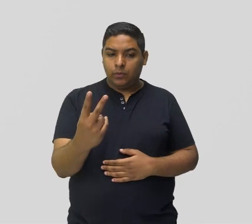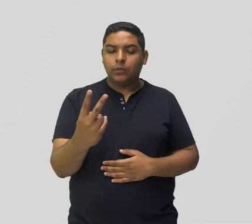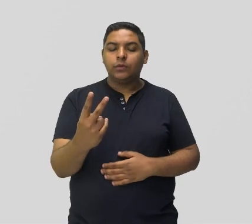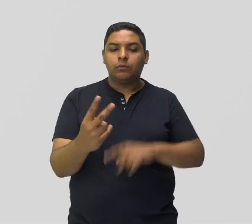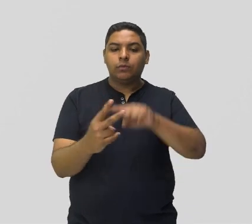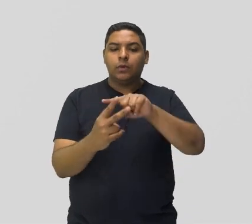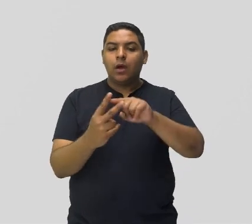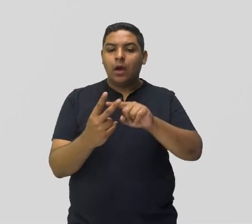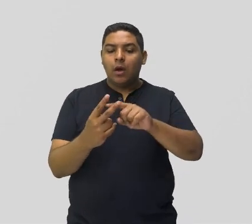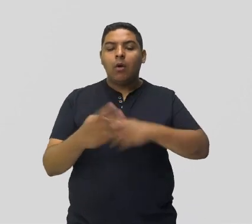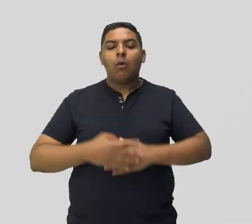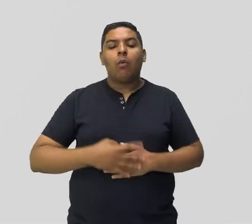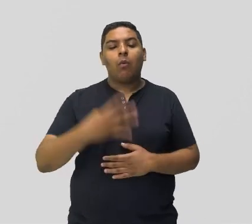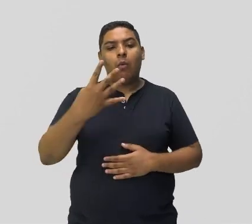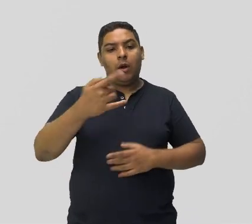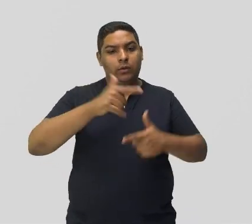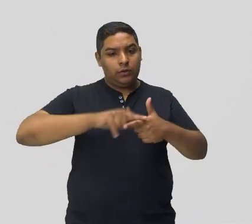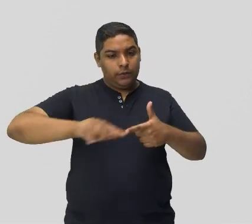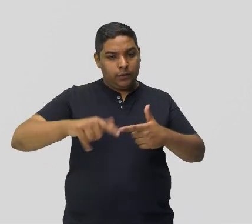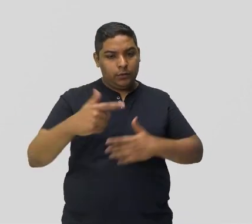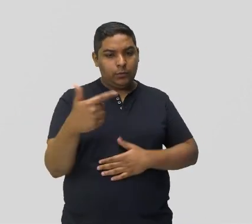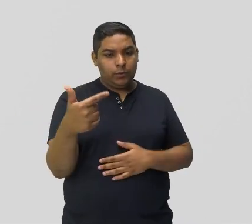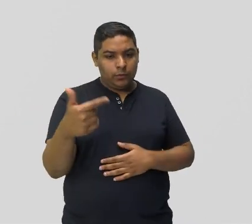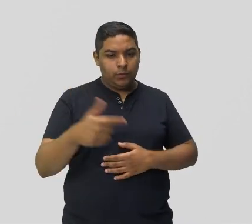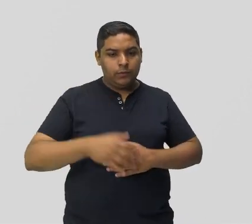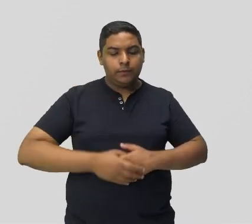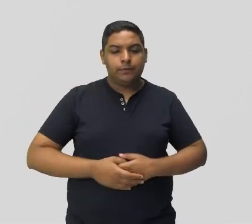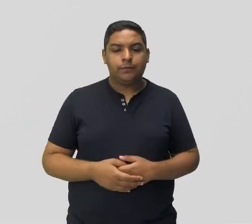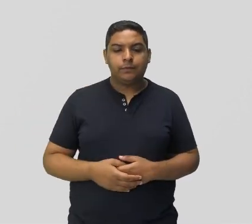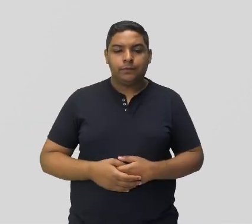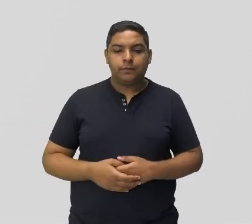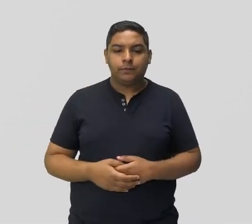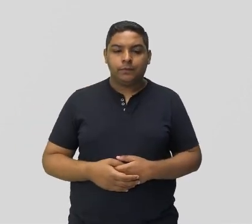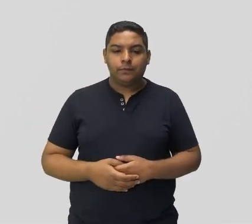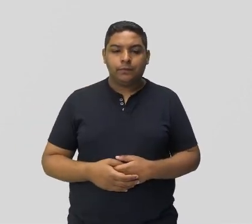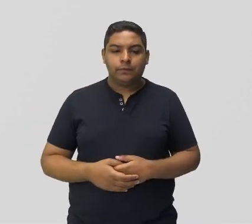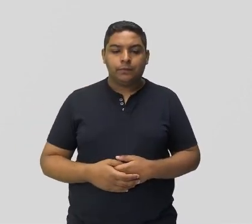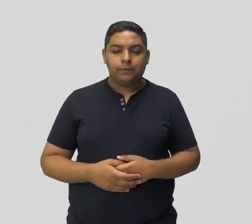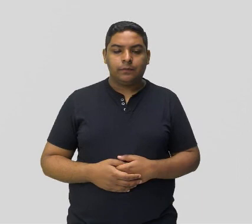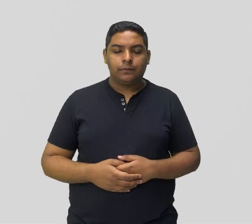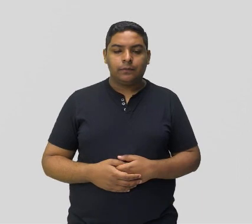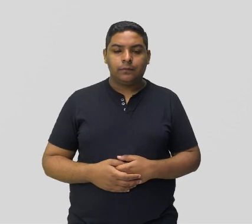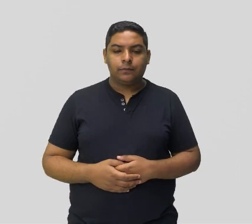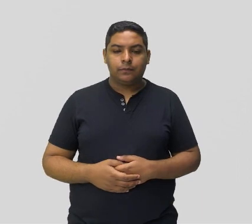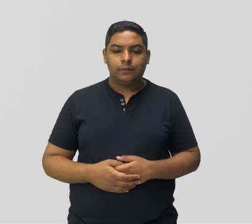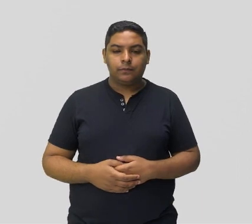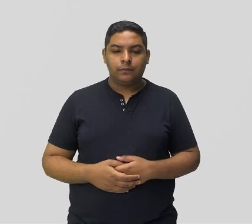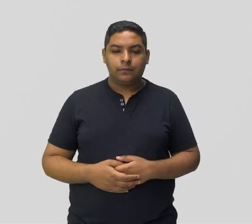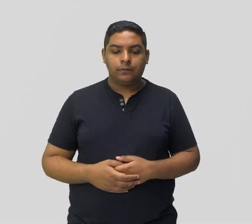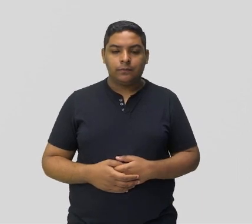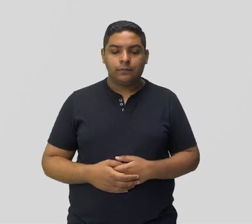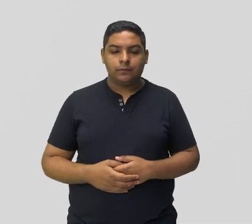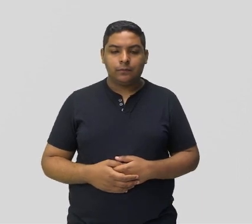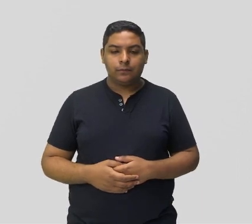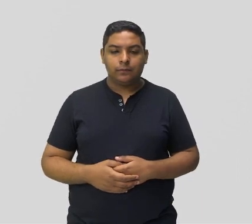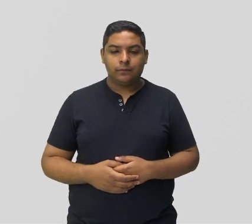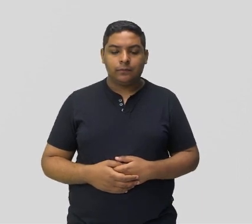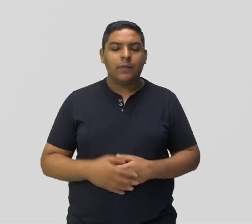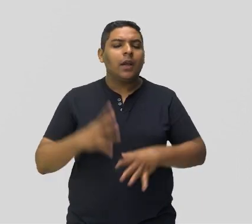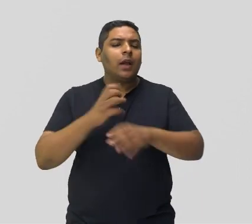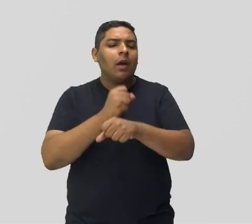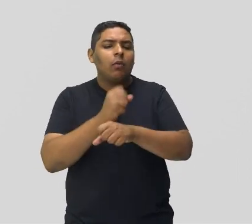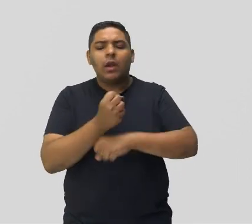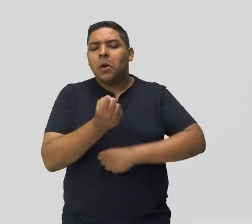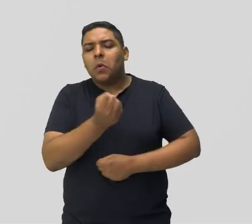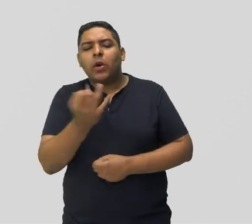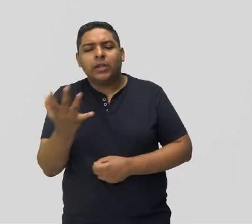por 2, que vai dar 2 microfarads. Essa é a nossa capacitância equivalente. Beleza? E para calcular a nossa